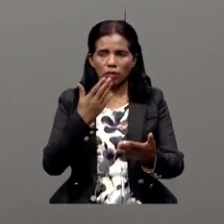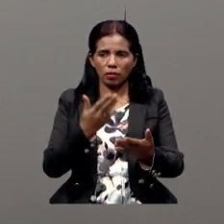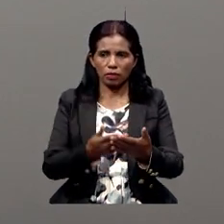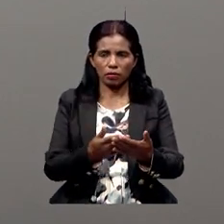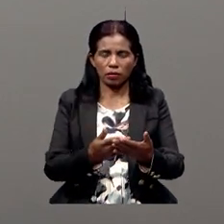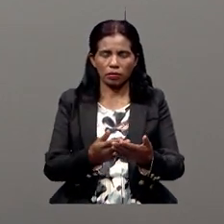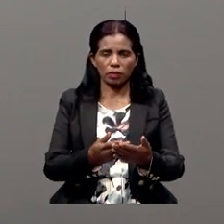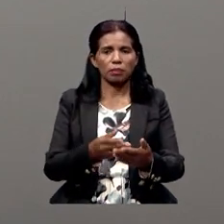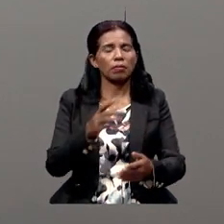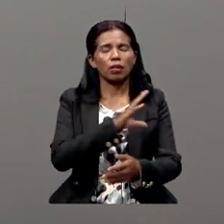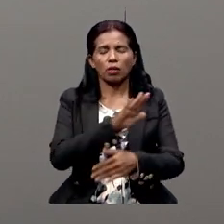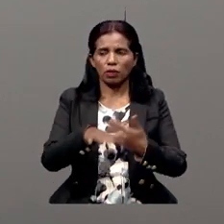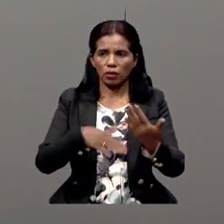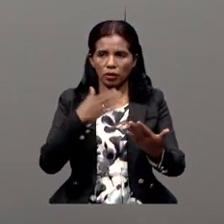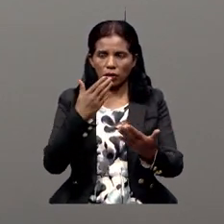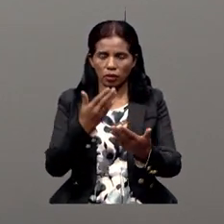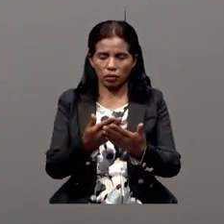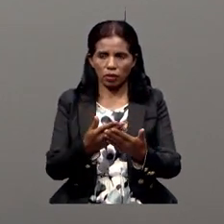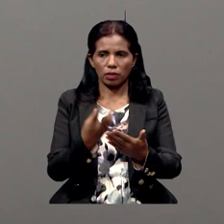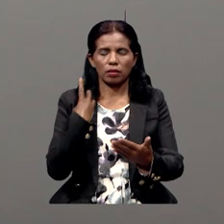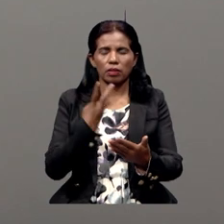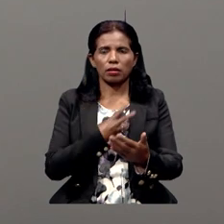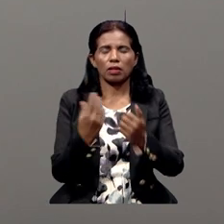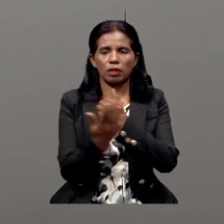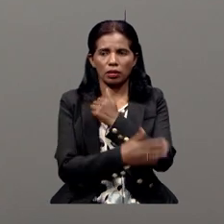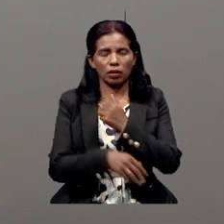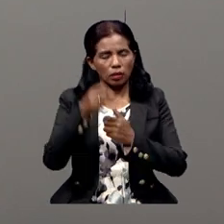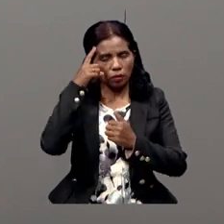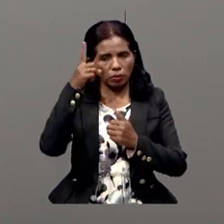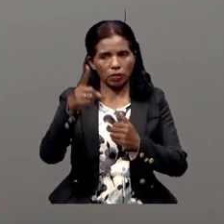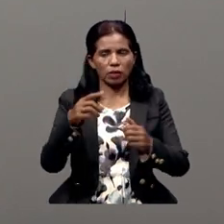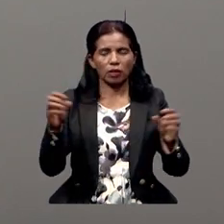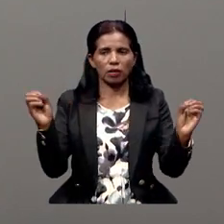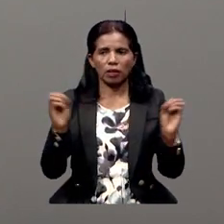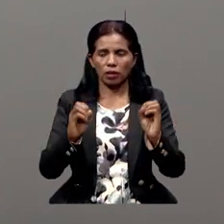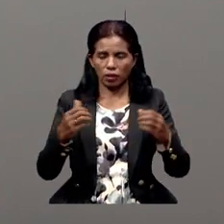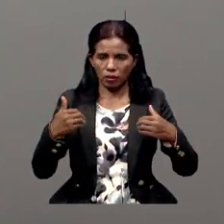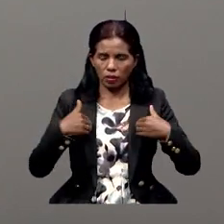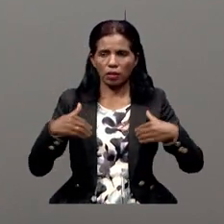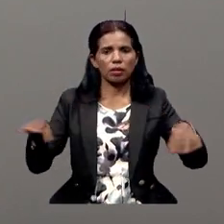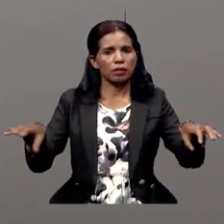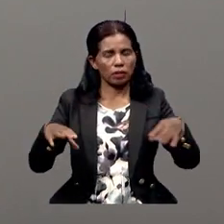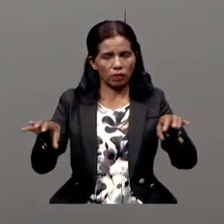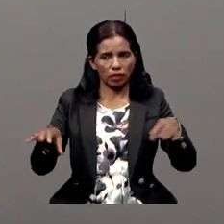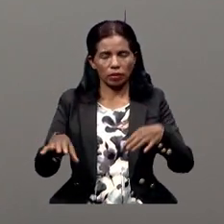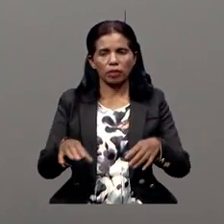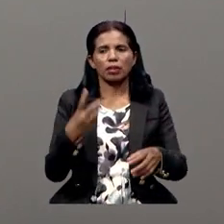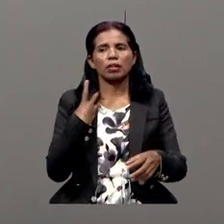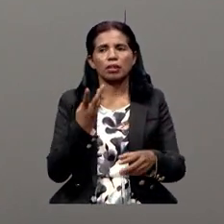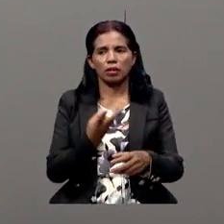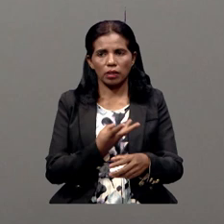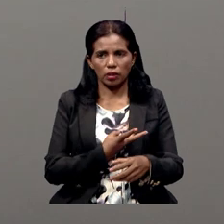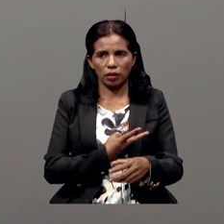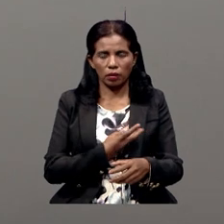todos nós no caminho da construção deste país. Compreendo que a falta de trabalho, às vezes